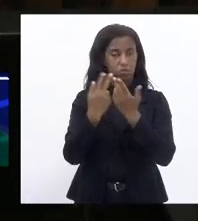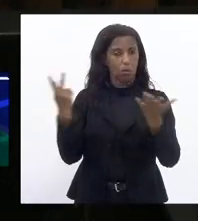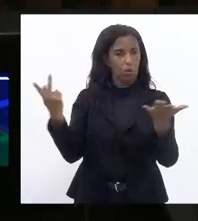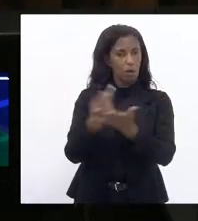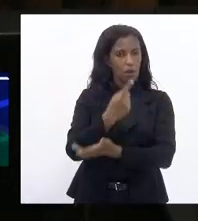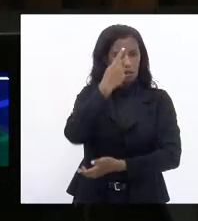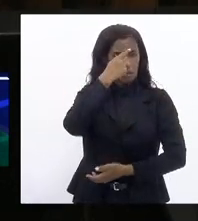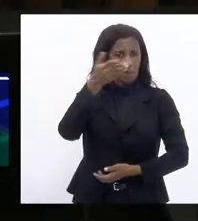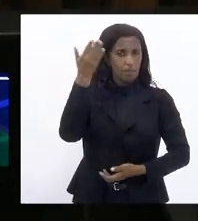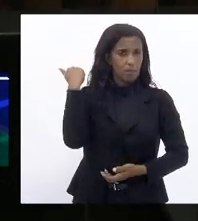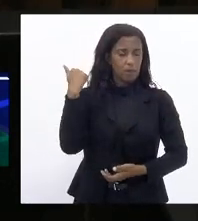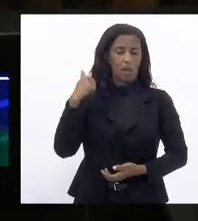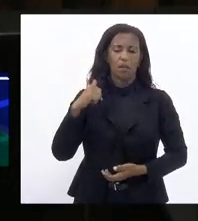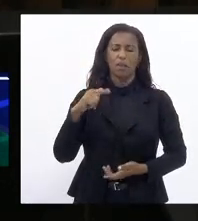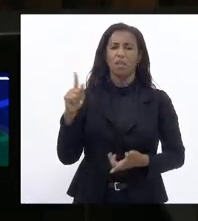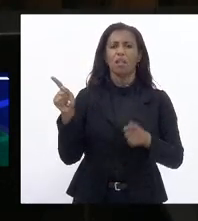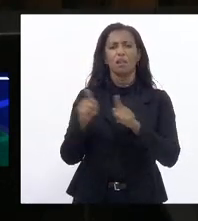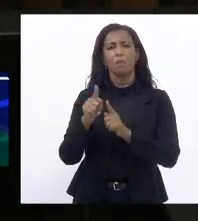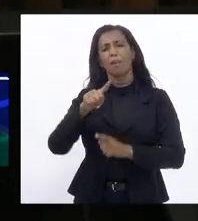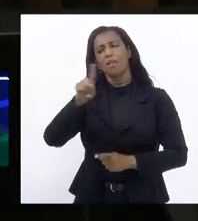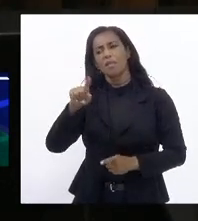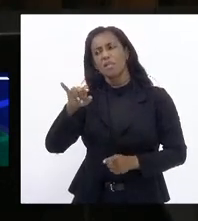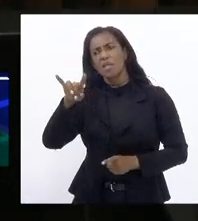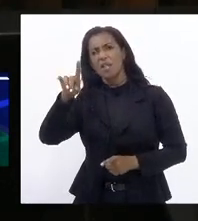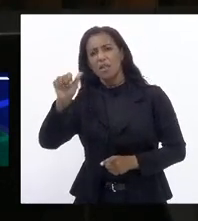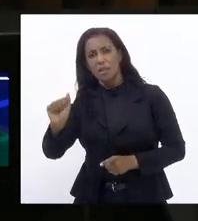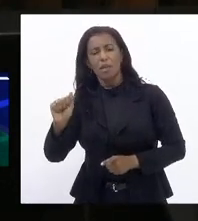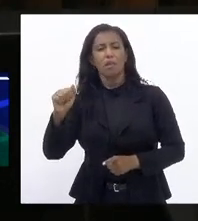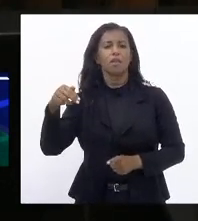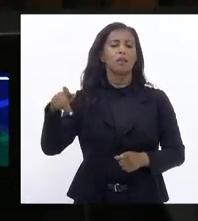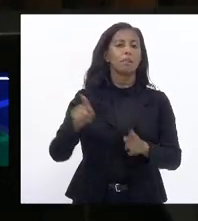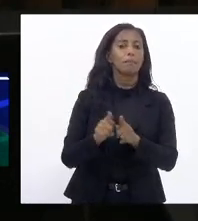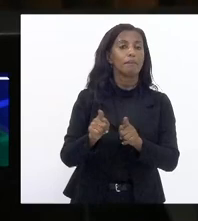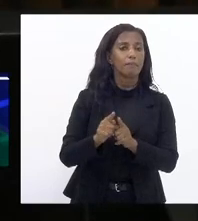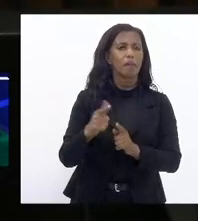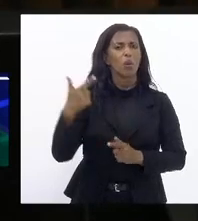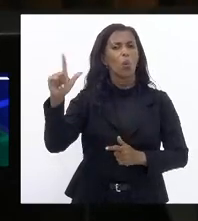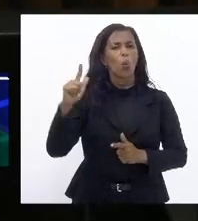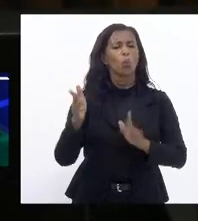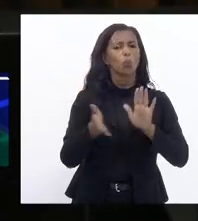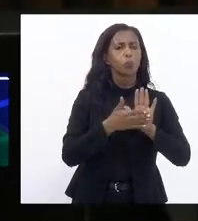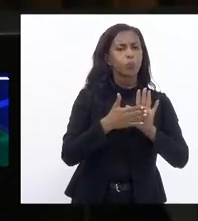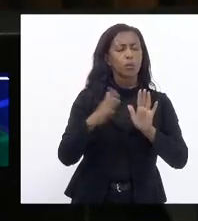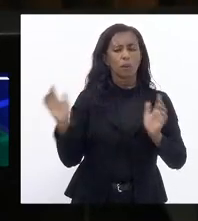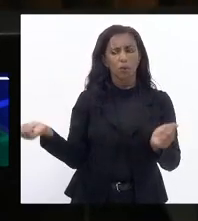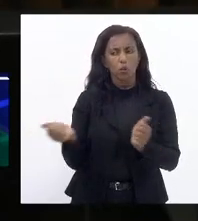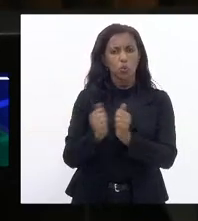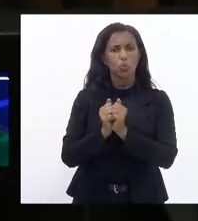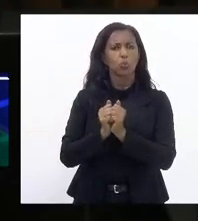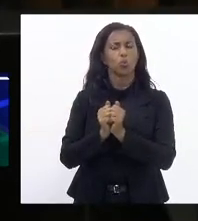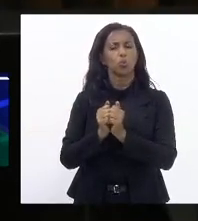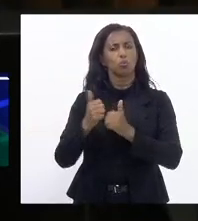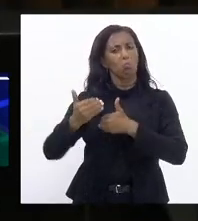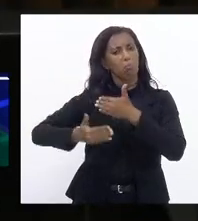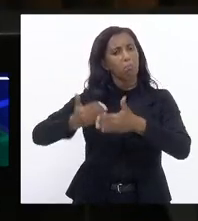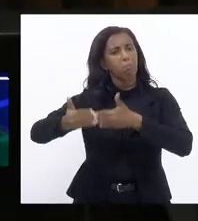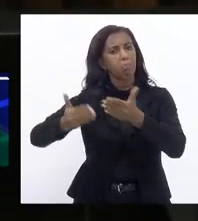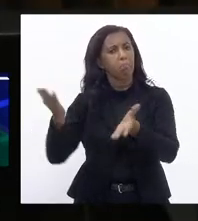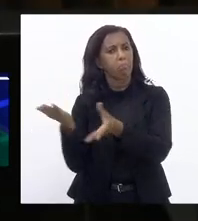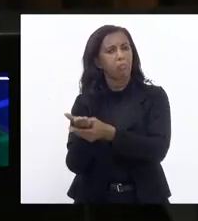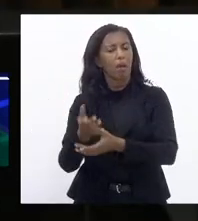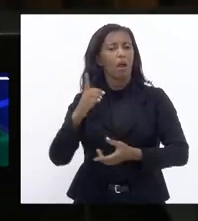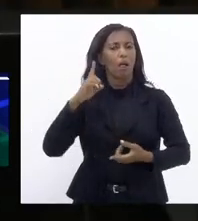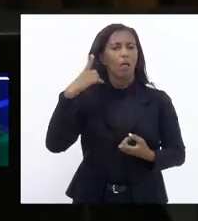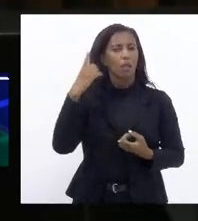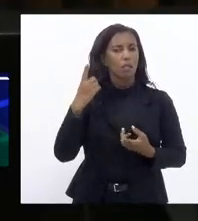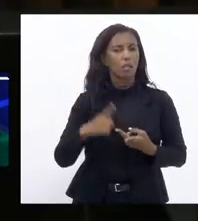da qual eu participei, a deputada Zeidan também participou, que preside a Comissão de Habitação. Outros mandatos têm acompanhado desde o início esse processo, mandato da Dani Monteiro,